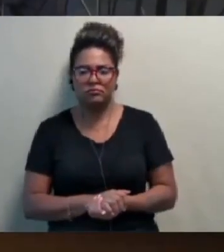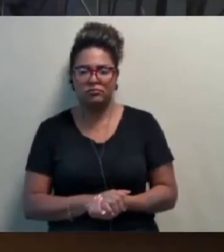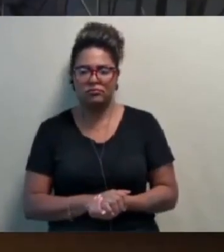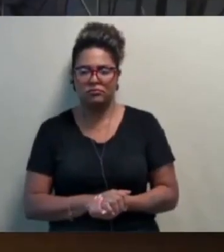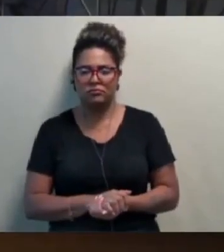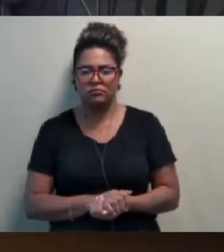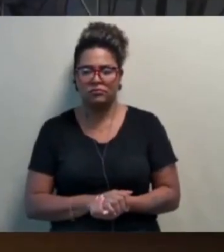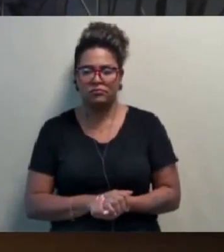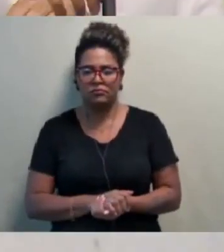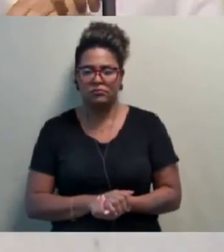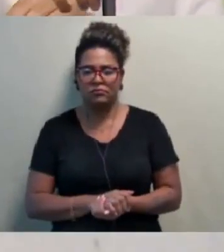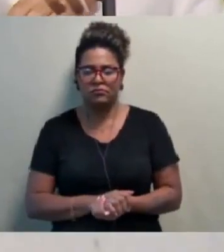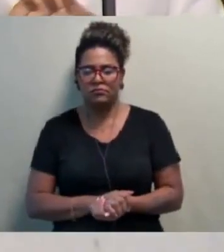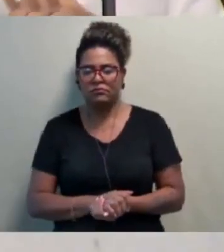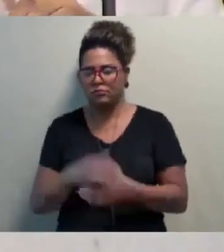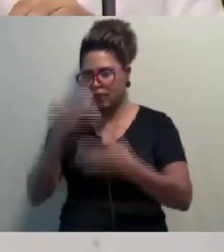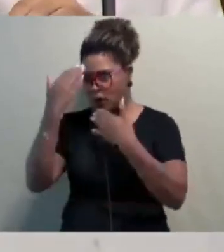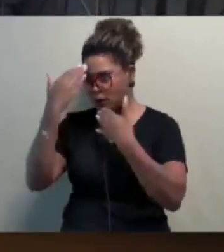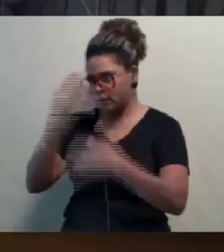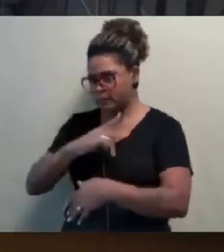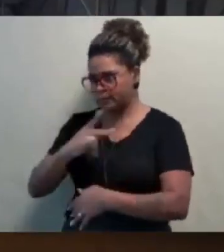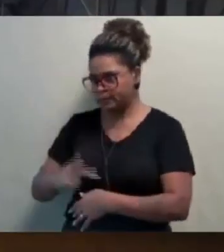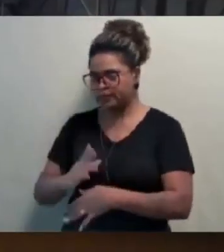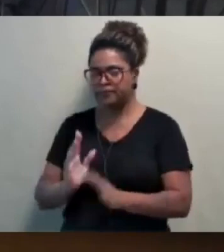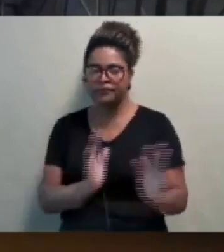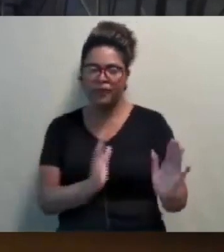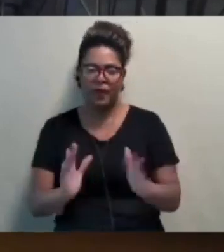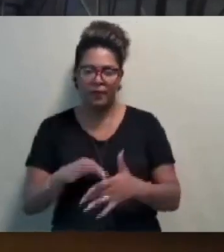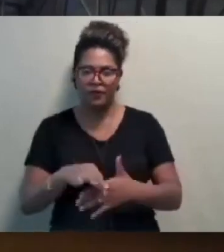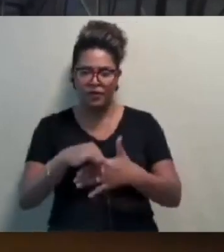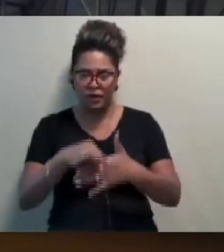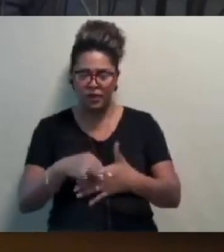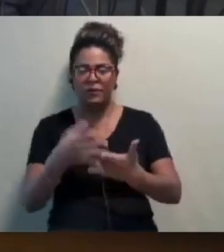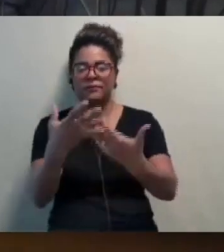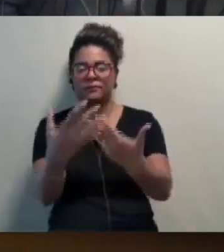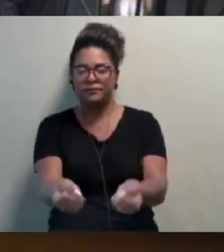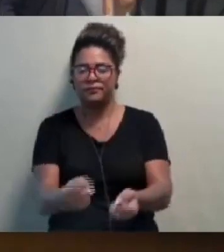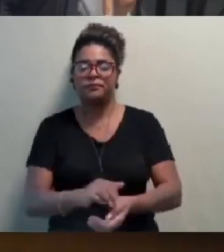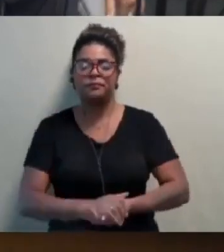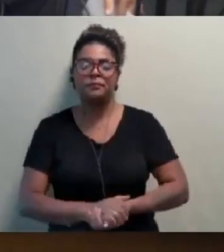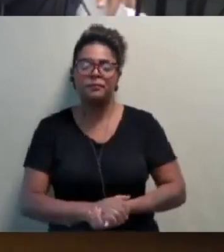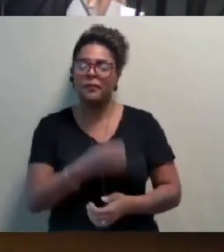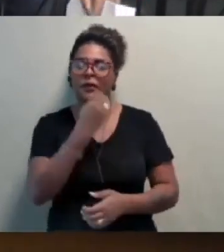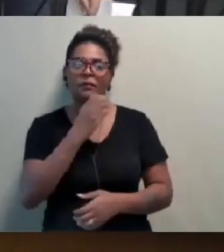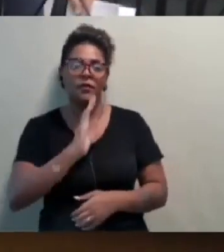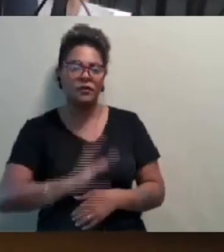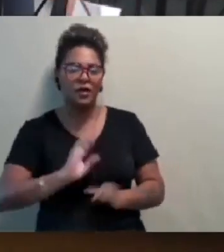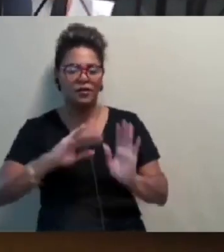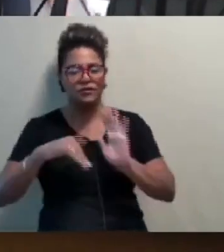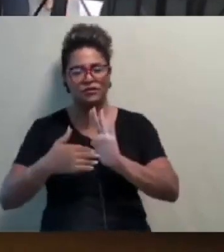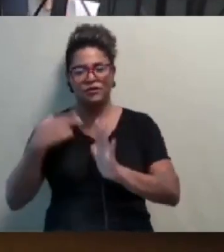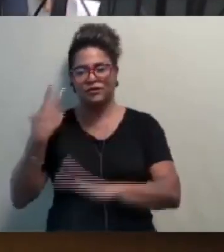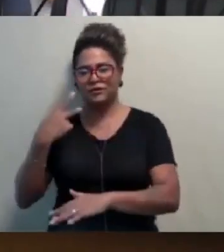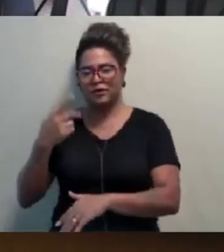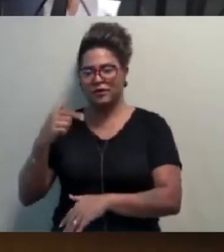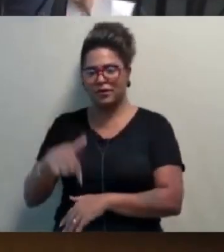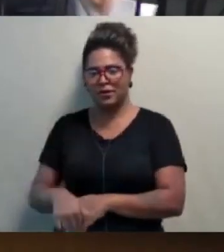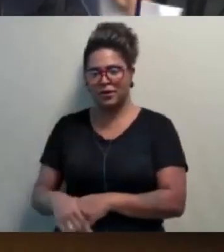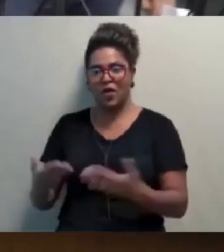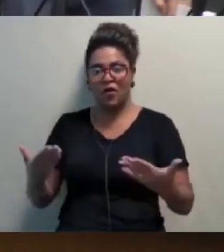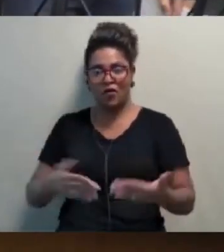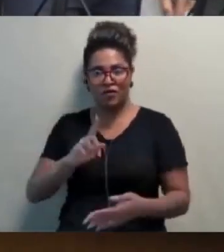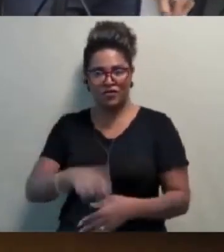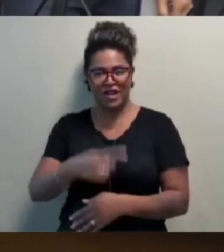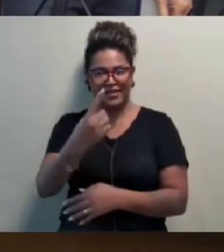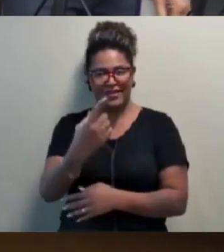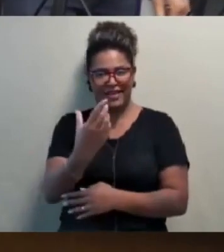Tempo de liderança, presidente. Deferido. Muito obrigado. Boa tarde, colegas vereadoras e vereadores. Hoje é 126 anos da